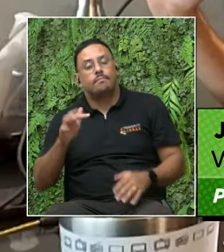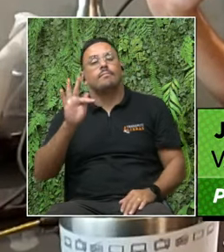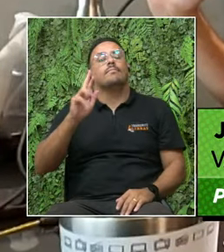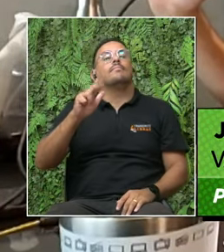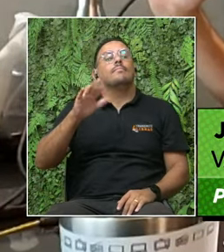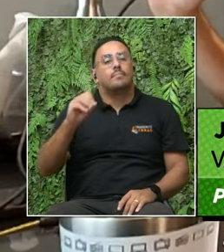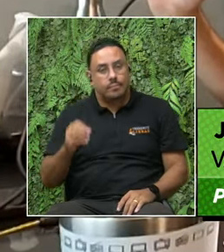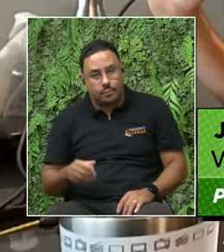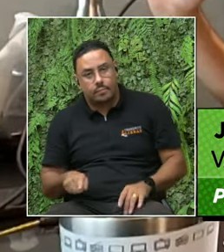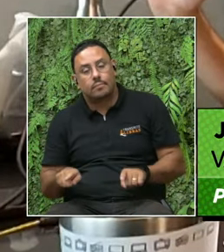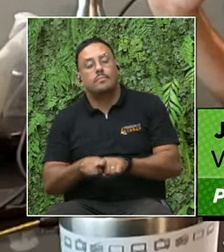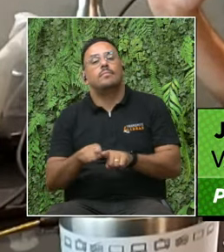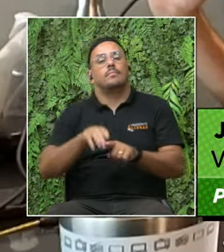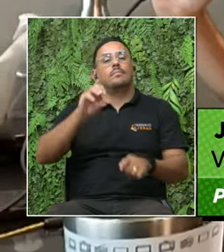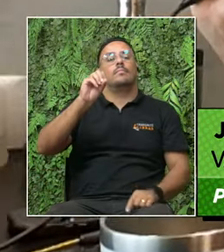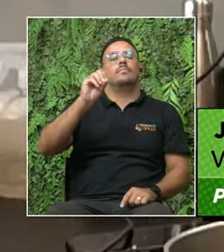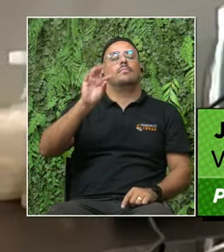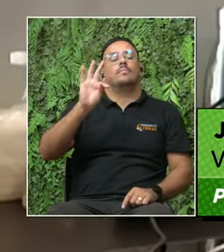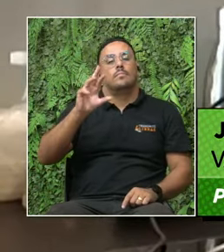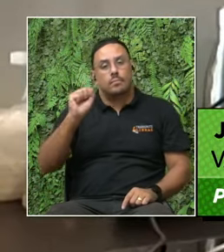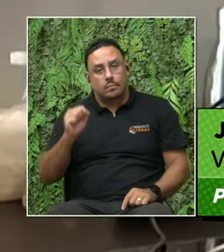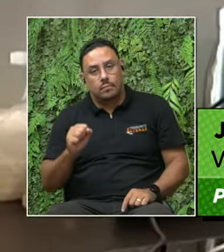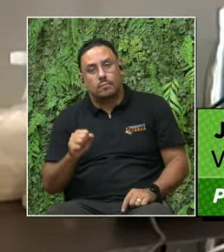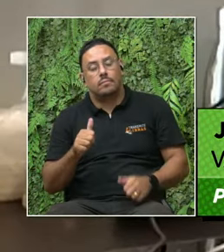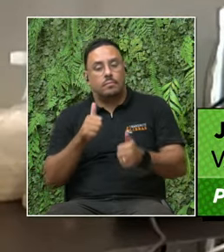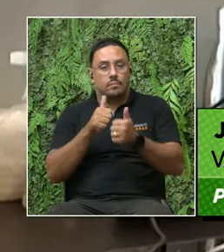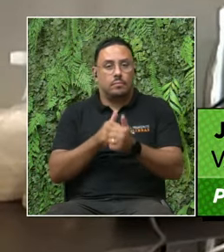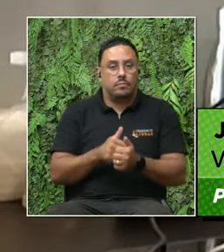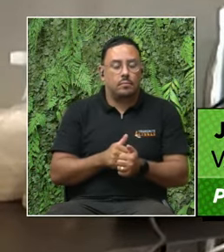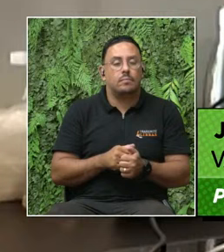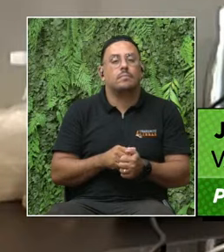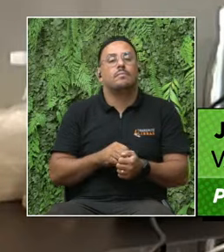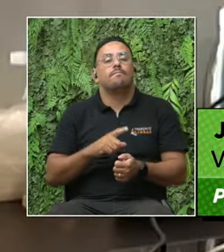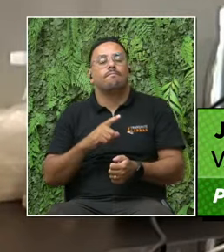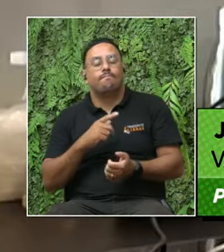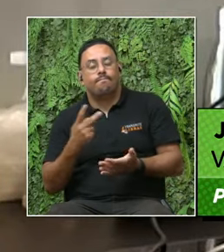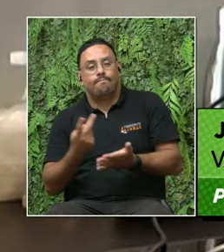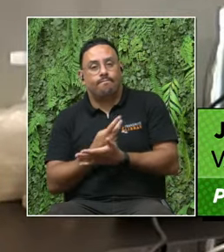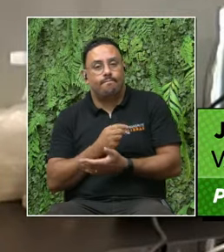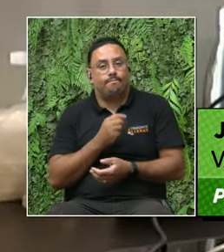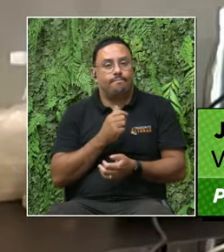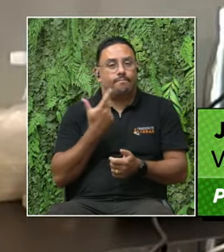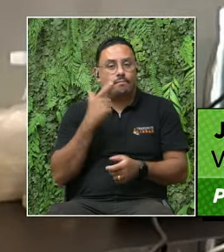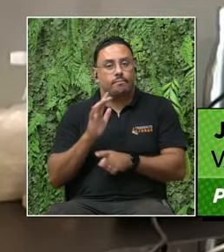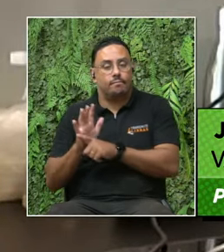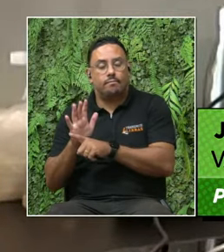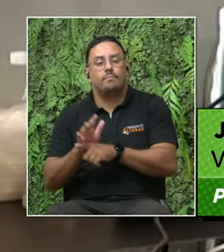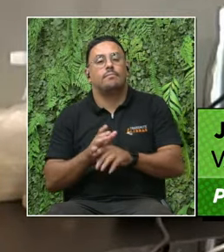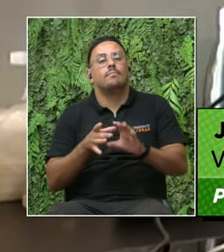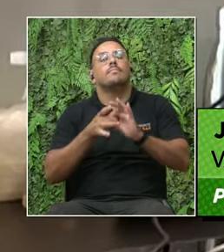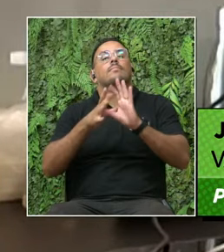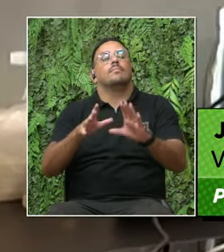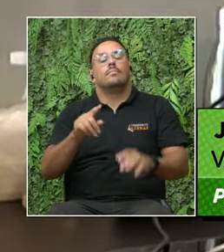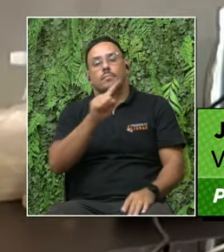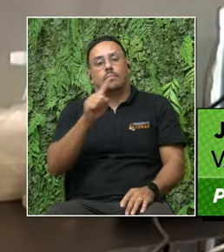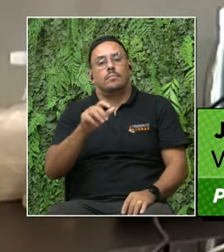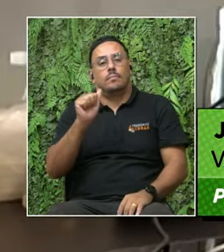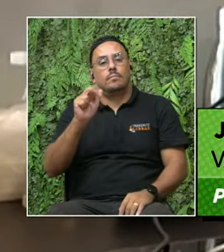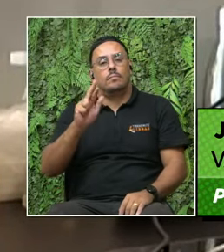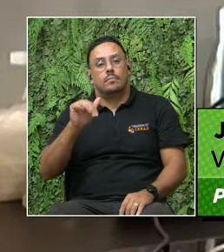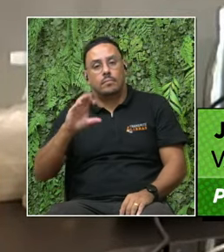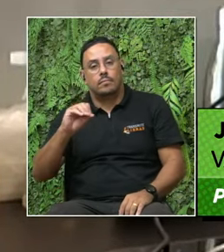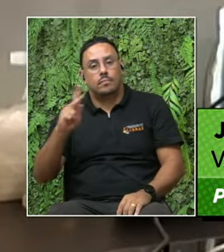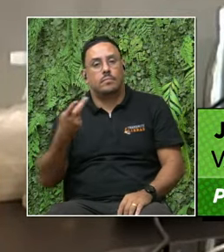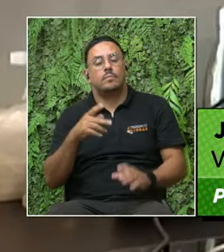Otávio que é aquele motorzinho combate muito mas peca um pouco na construção Mas é para dar liberdade pro zaracho Aí sim vamos ver um